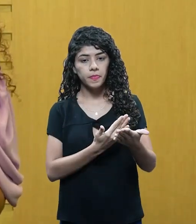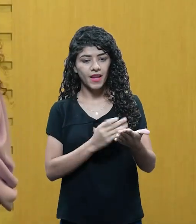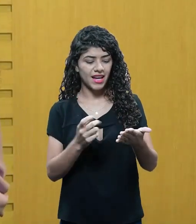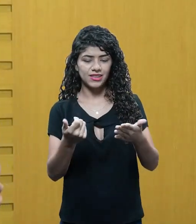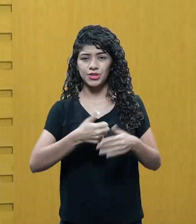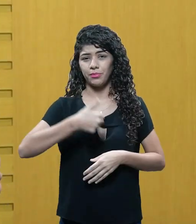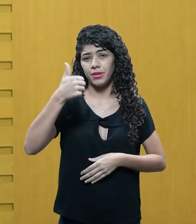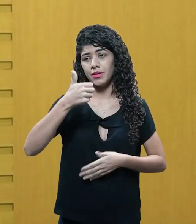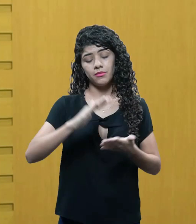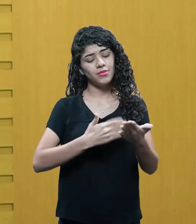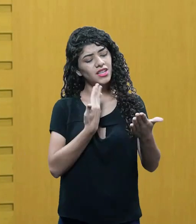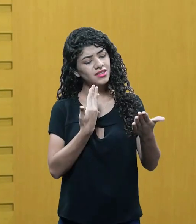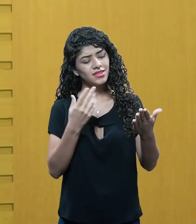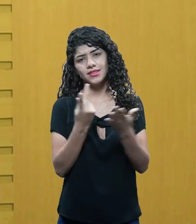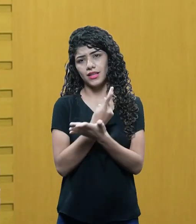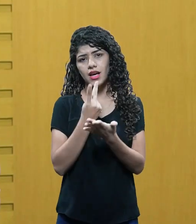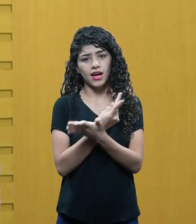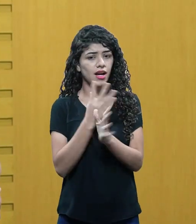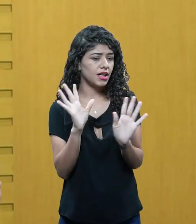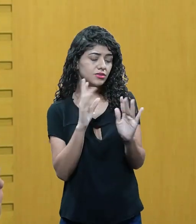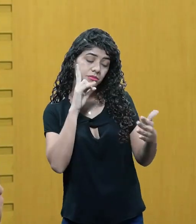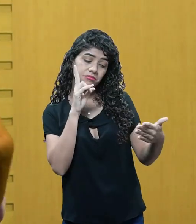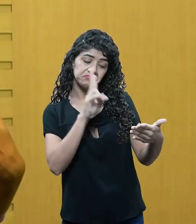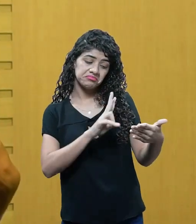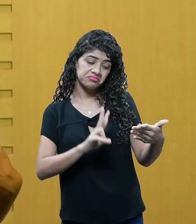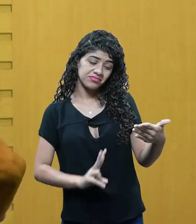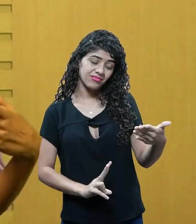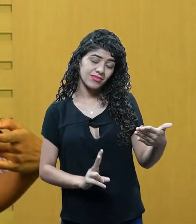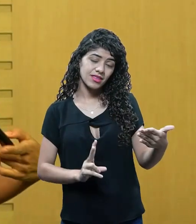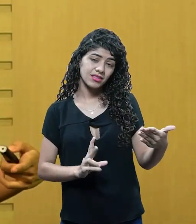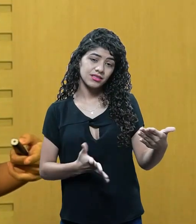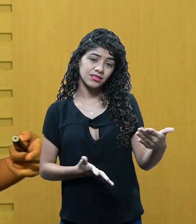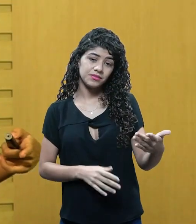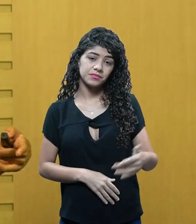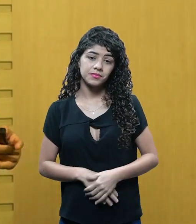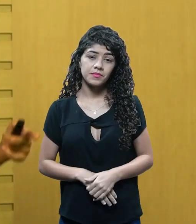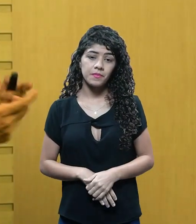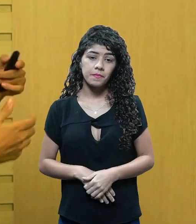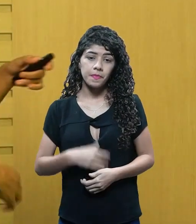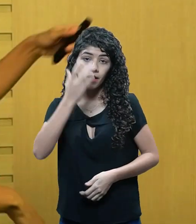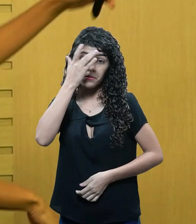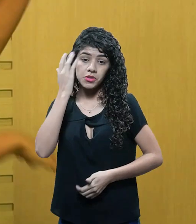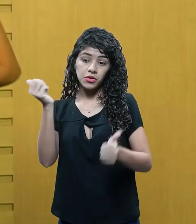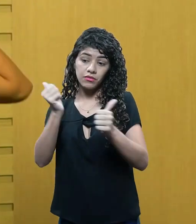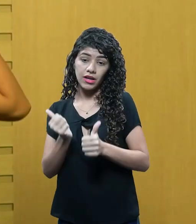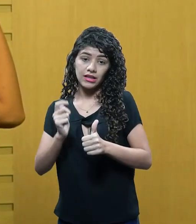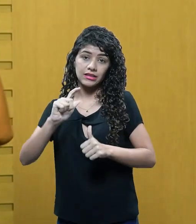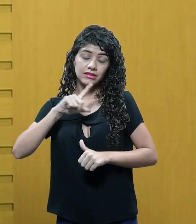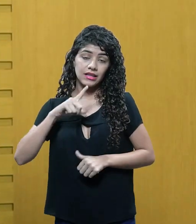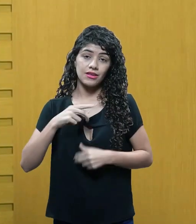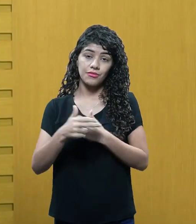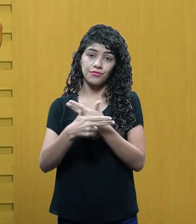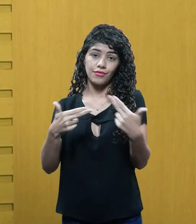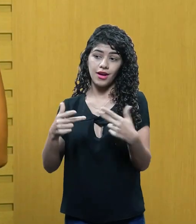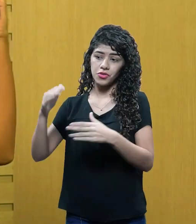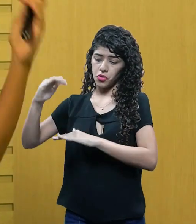logo na primeira página tem um erro de formatação, quem está avaliando, imagina que essa pessoa que vai avaliar tem uma pilha de